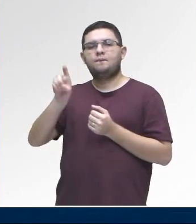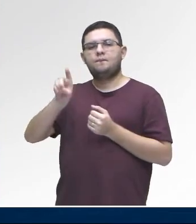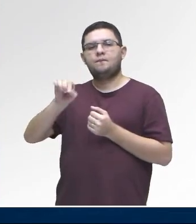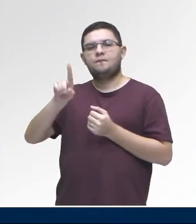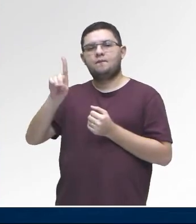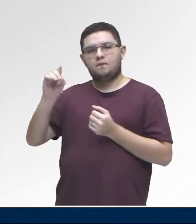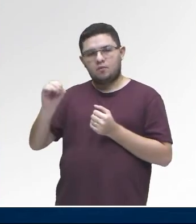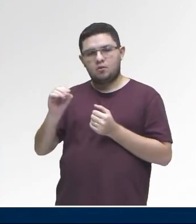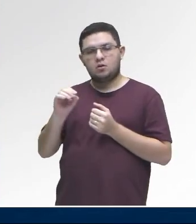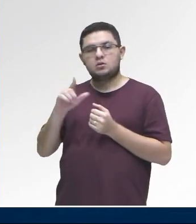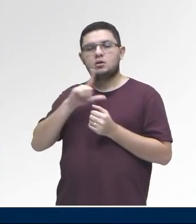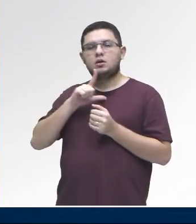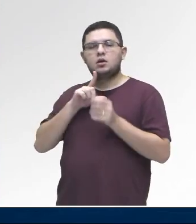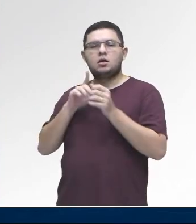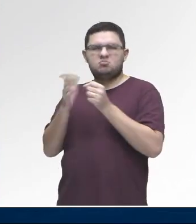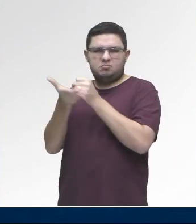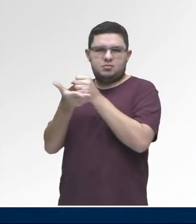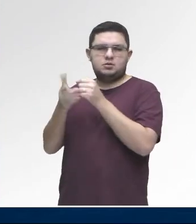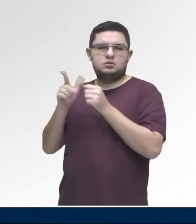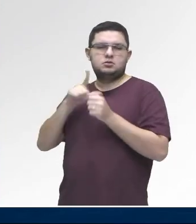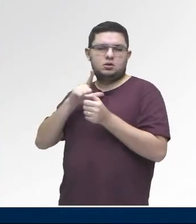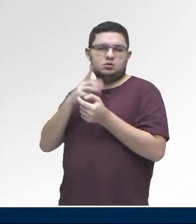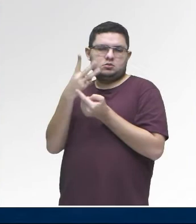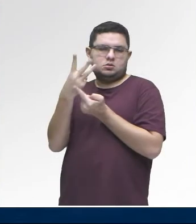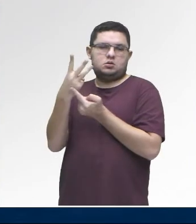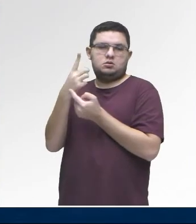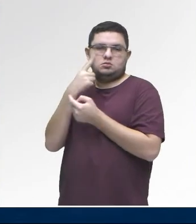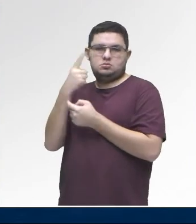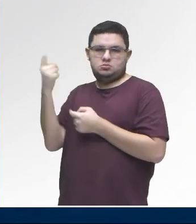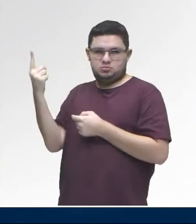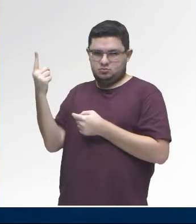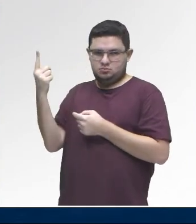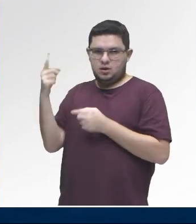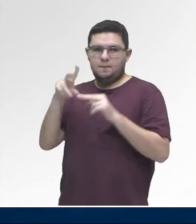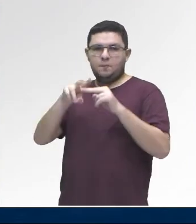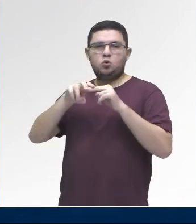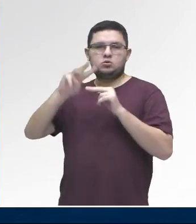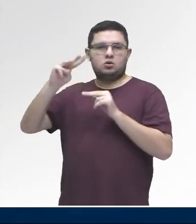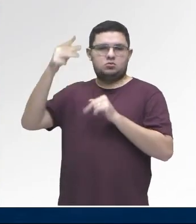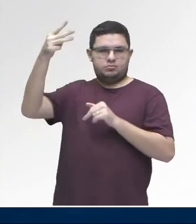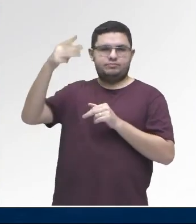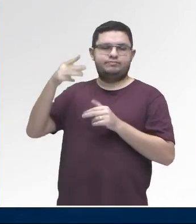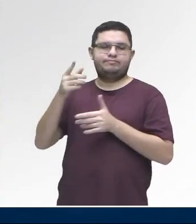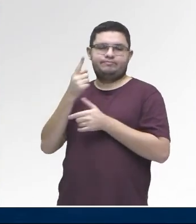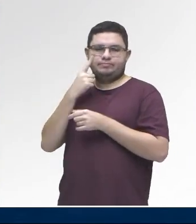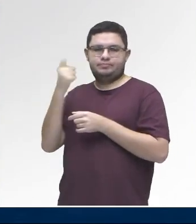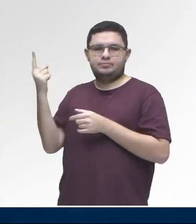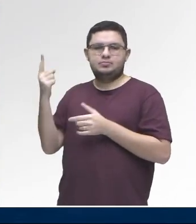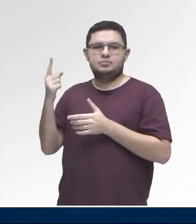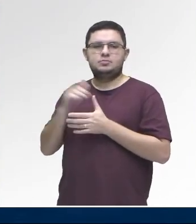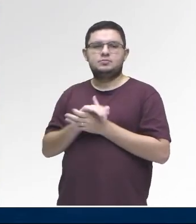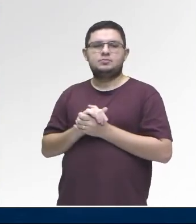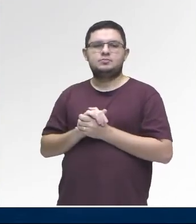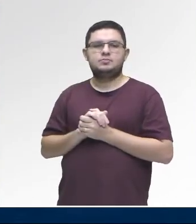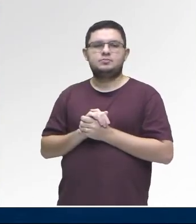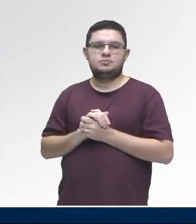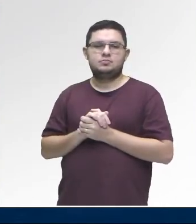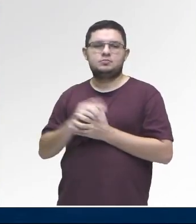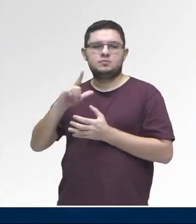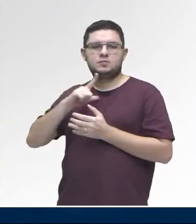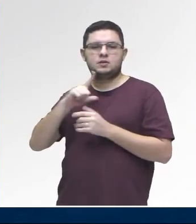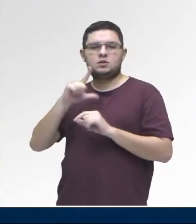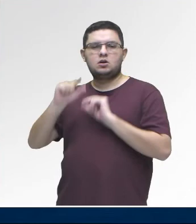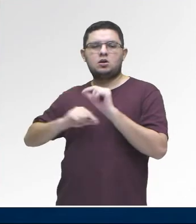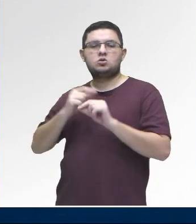temos 3 mol desse ânion. Tenham muita atenção com isso, hein?